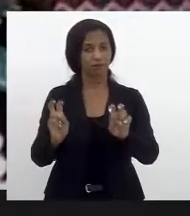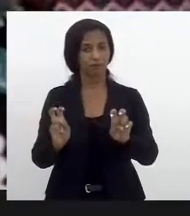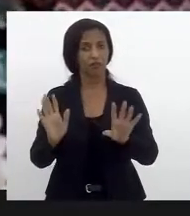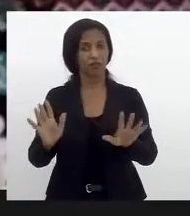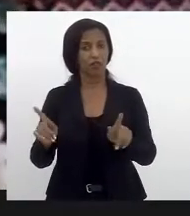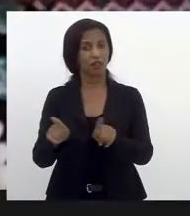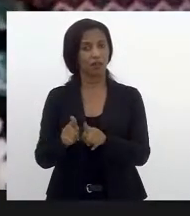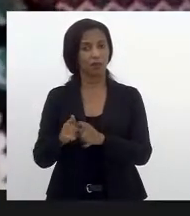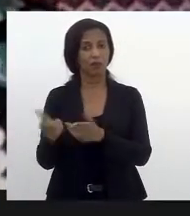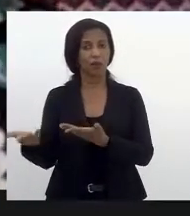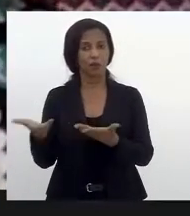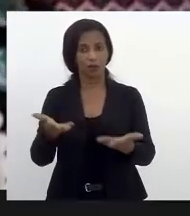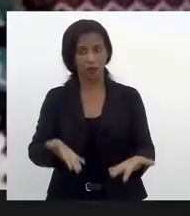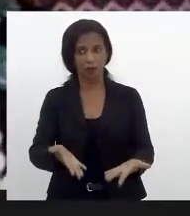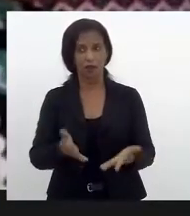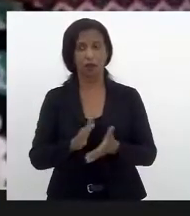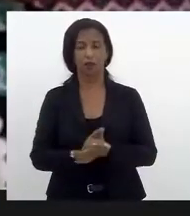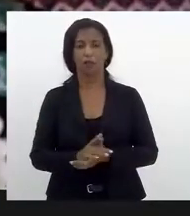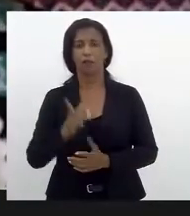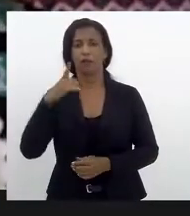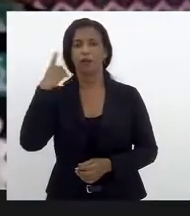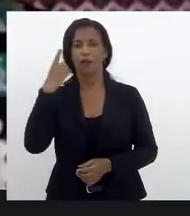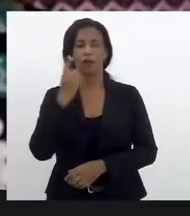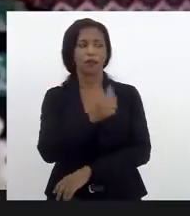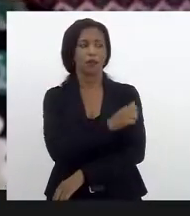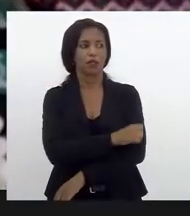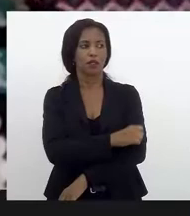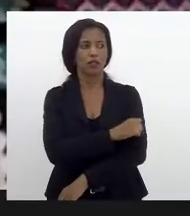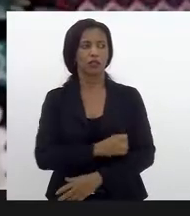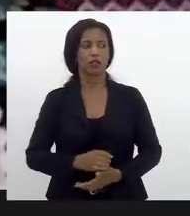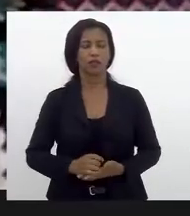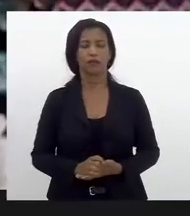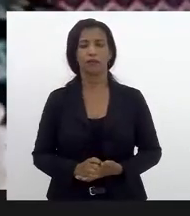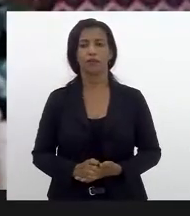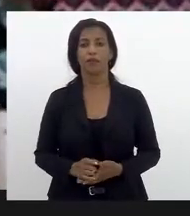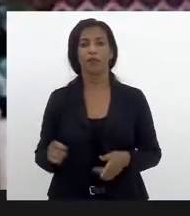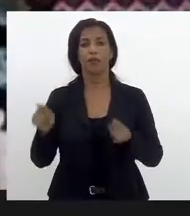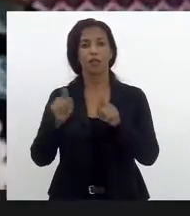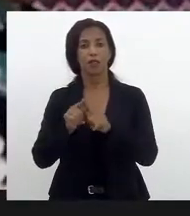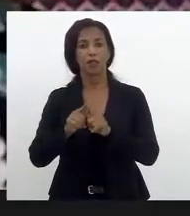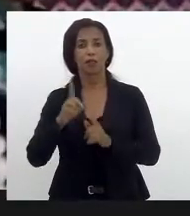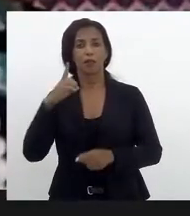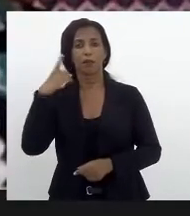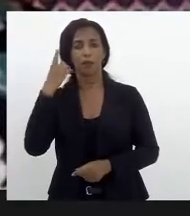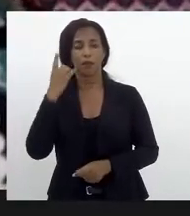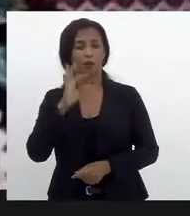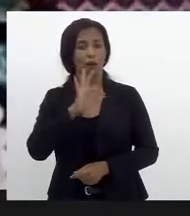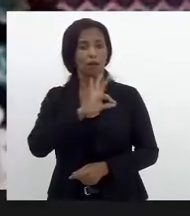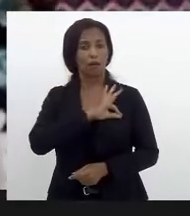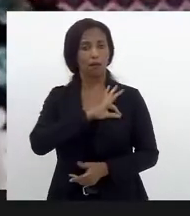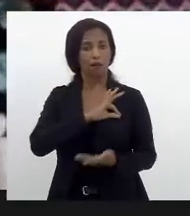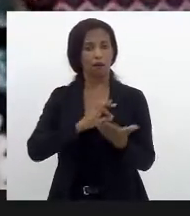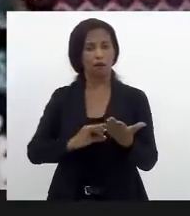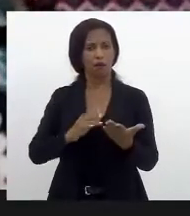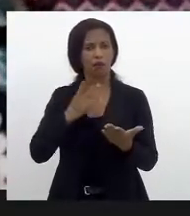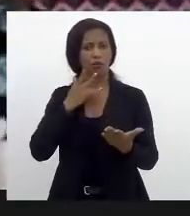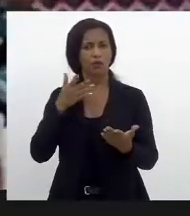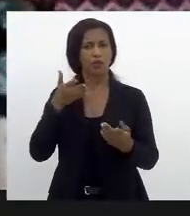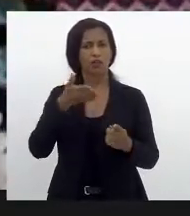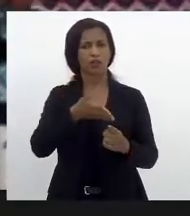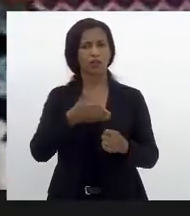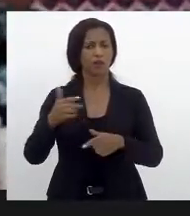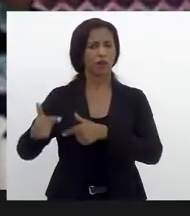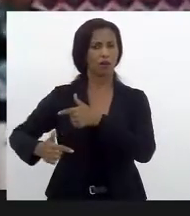bem colocada aqui pela deputada enfermeira Rejane e pela deputada Marta Rocha, no que se refere